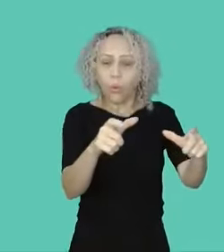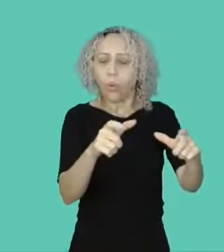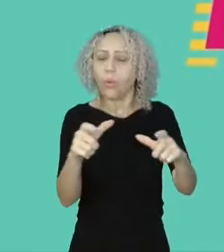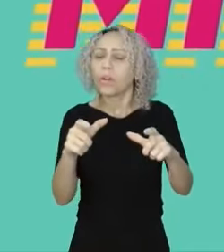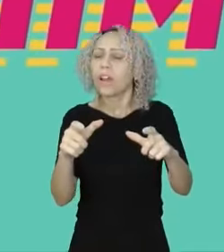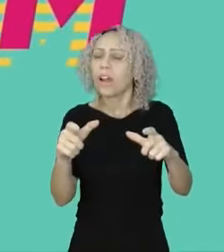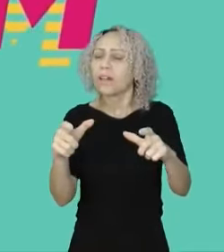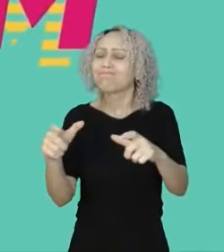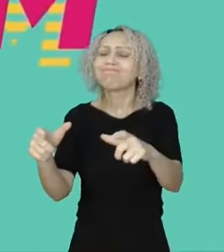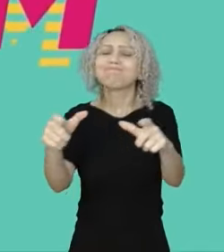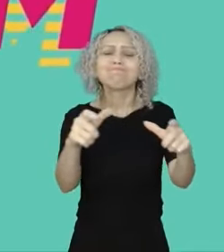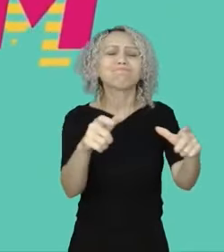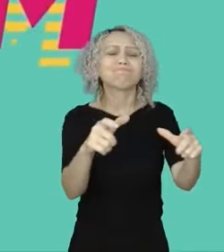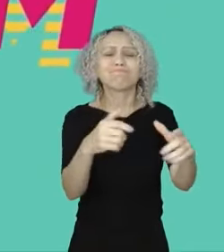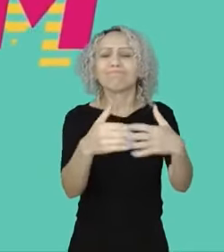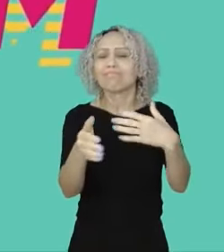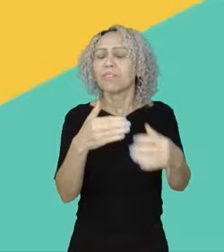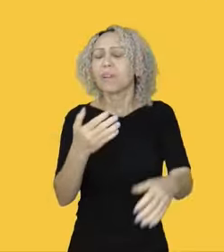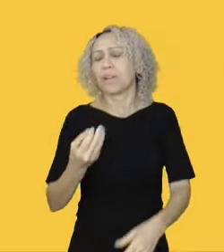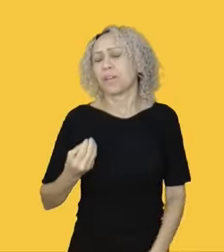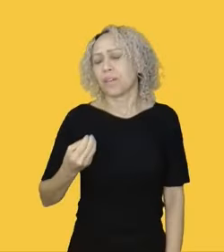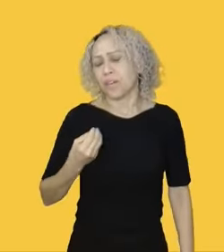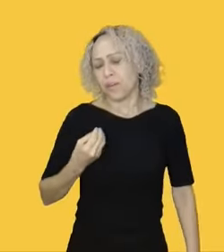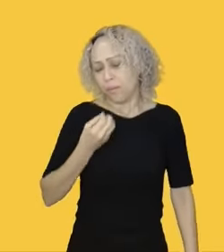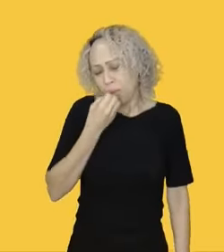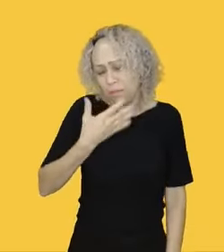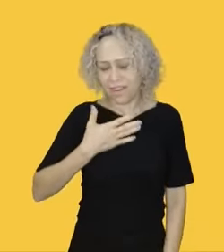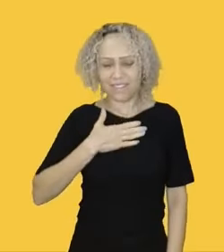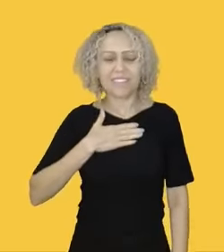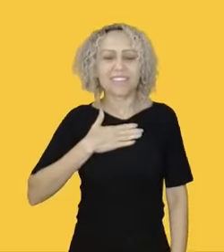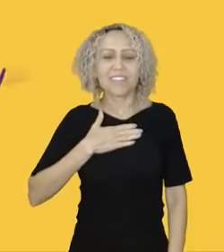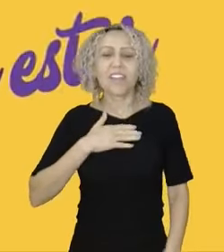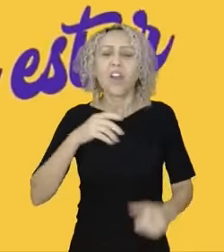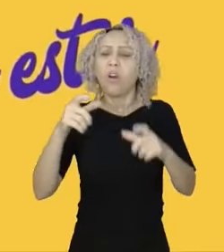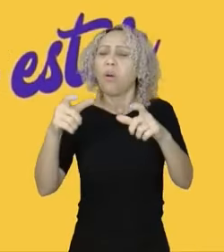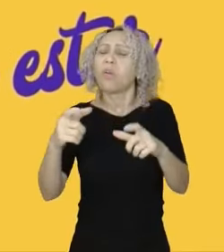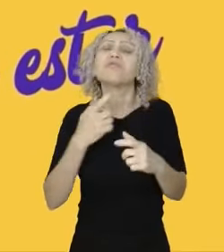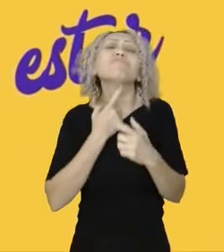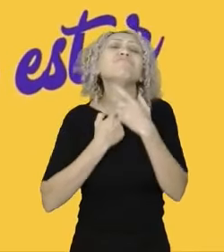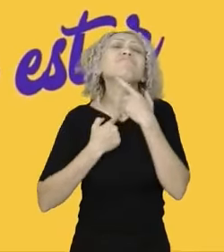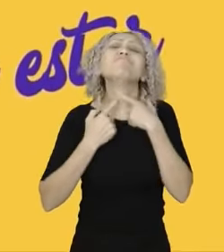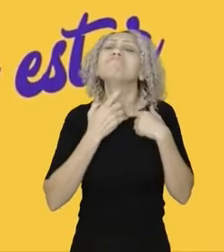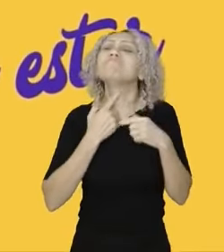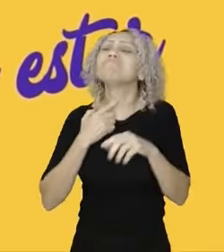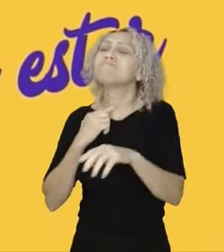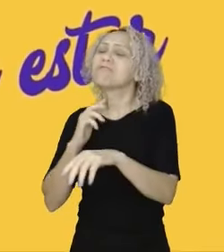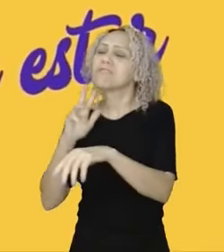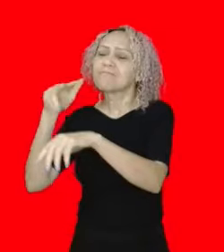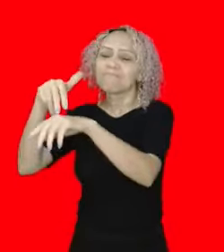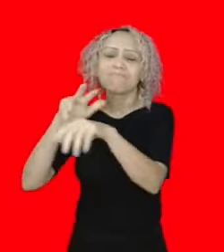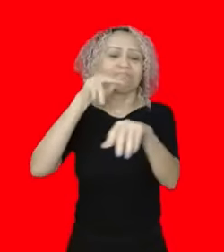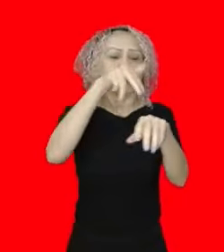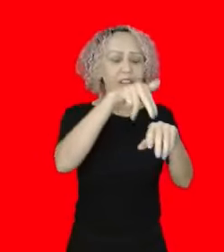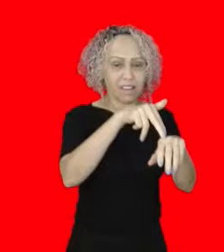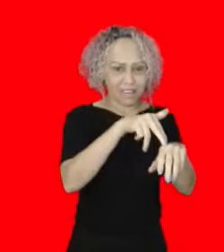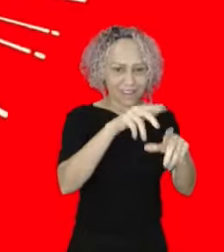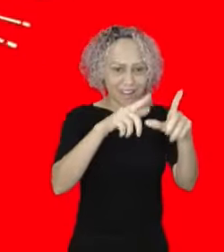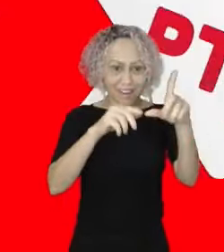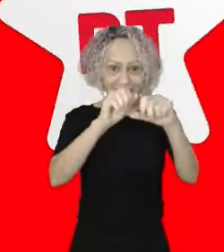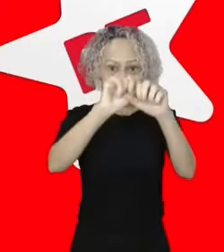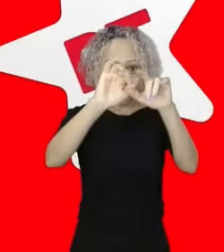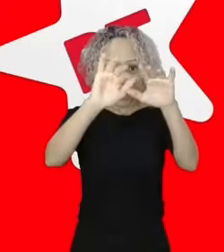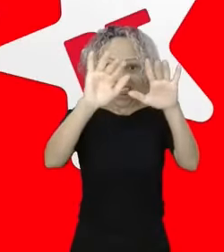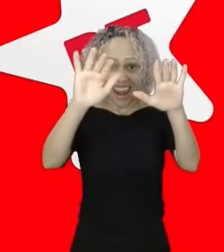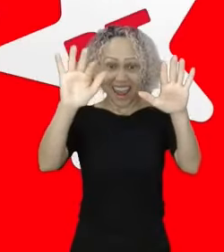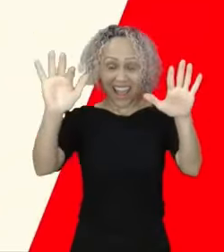um lugar que é bom para mim é onde eu quiser estar a estrela